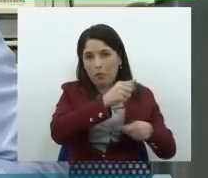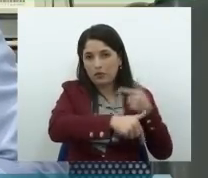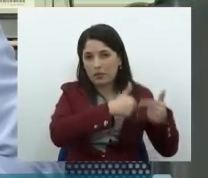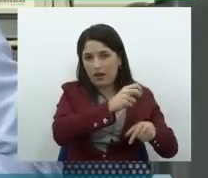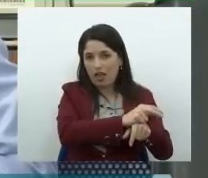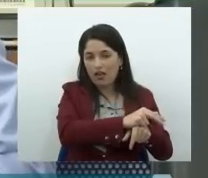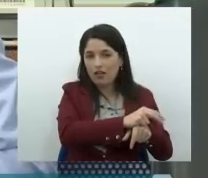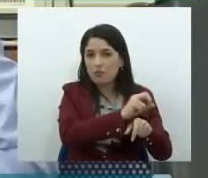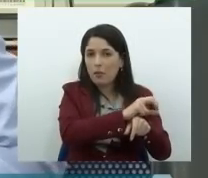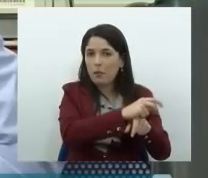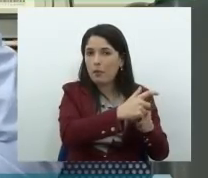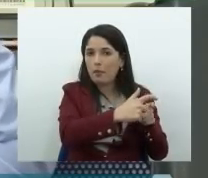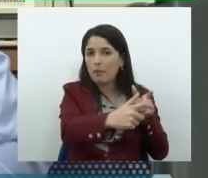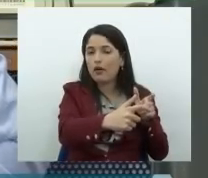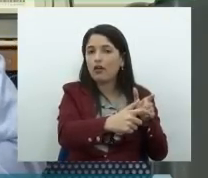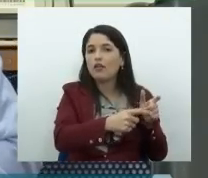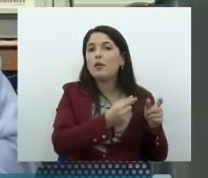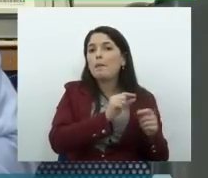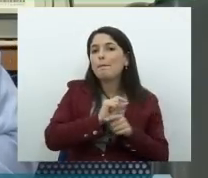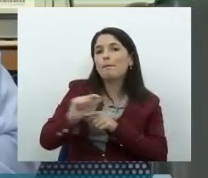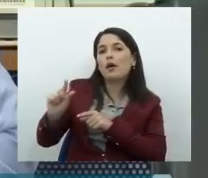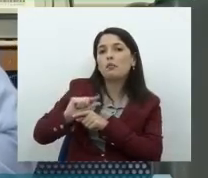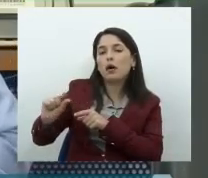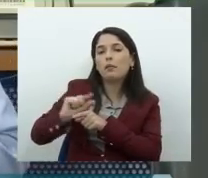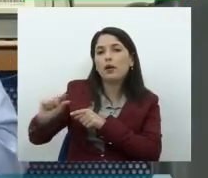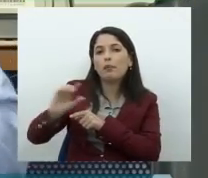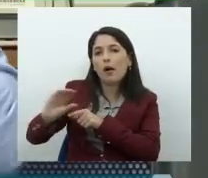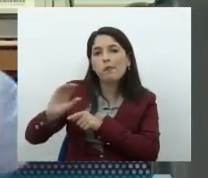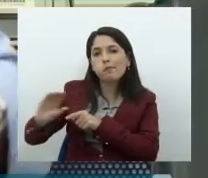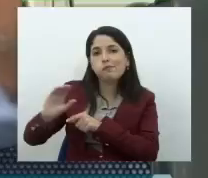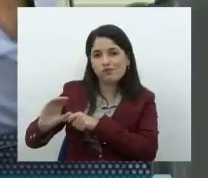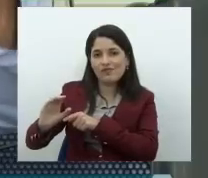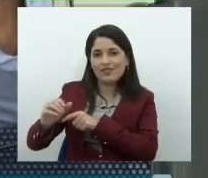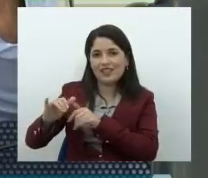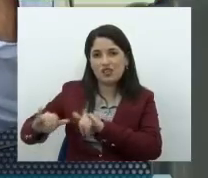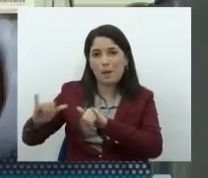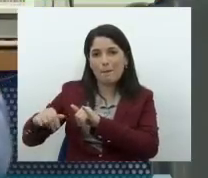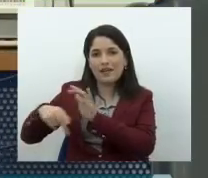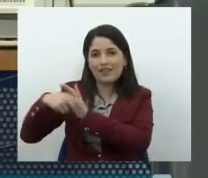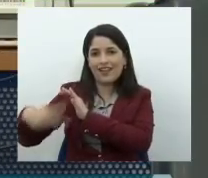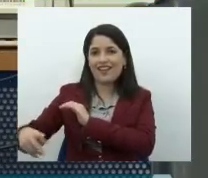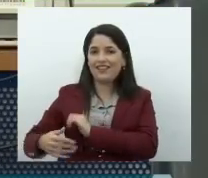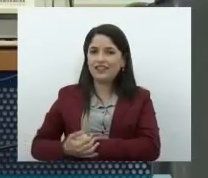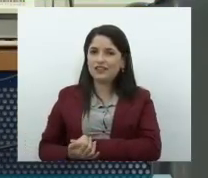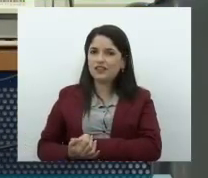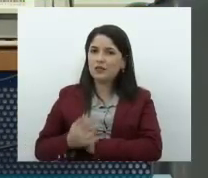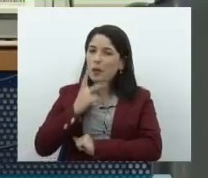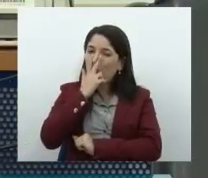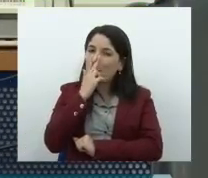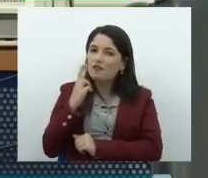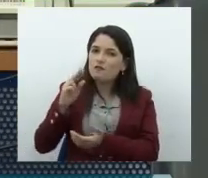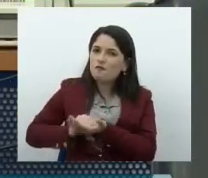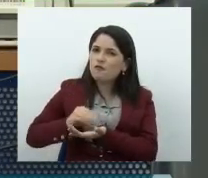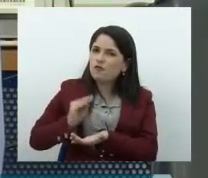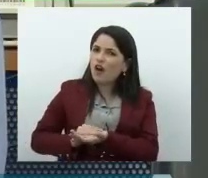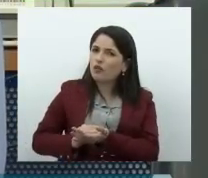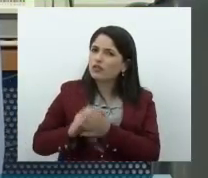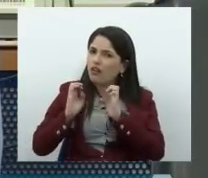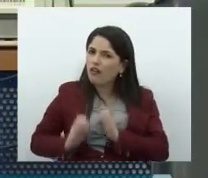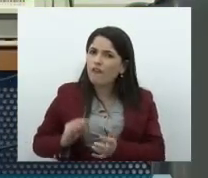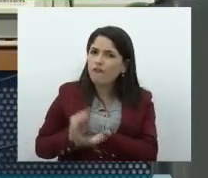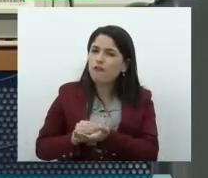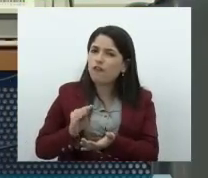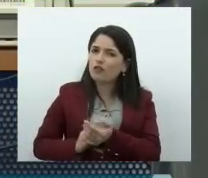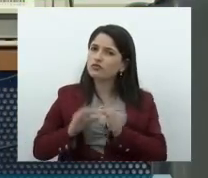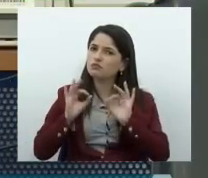município. Isso não é nem política velha, isso não é nem continuismo. Isso é uma falta de caráter, é uma falta de honestidade. Portanto,